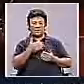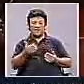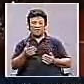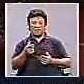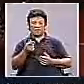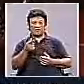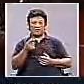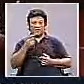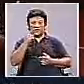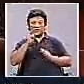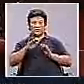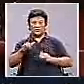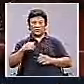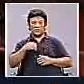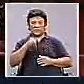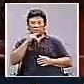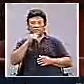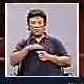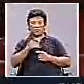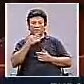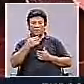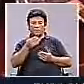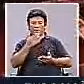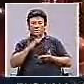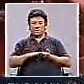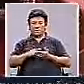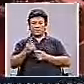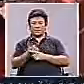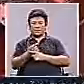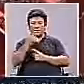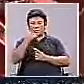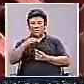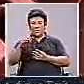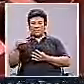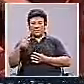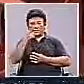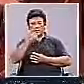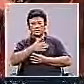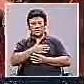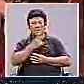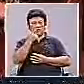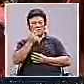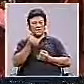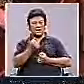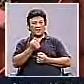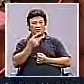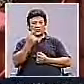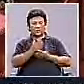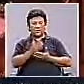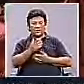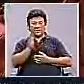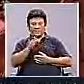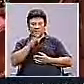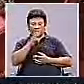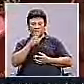aos expositores, nomeadamente em termos de oferta gastronómica, de opções para quem não quer ver carros simplesmente e estão... Porque convém